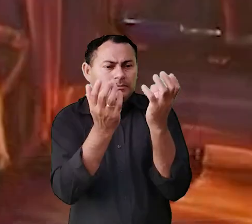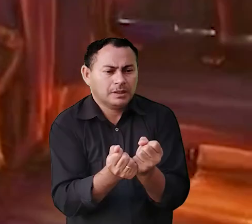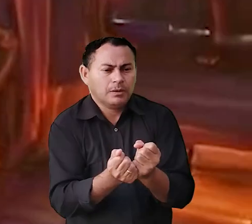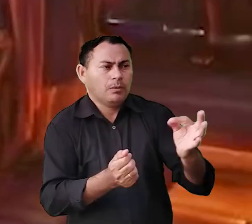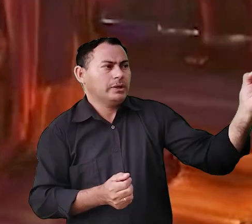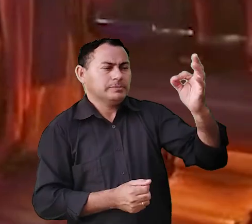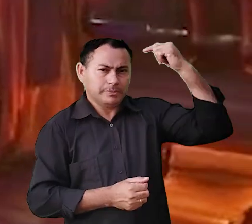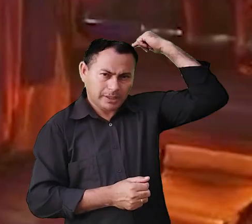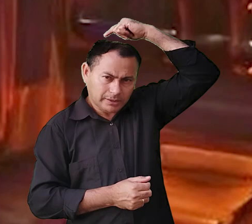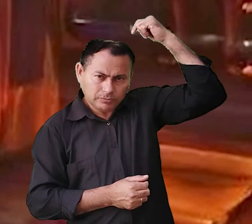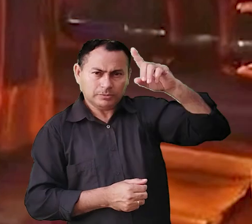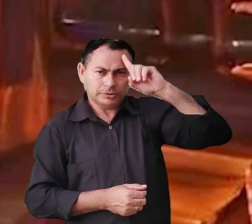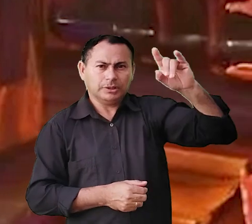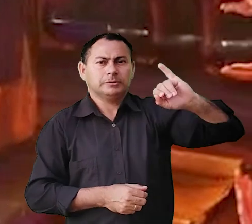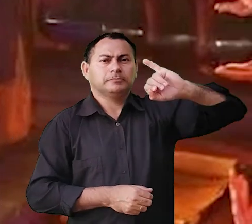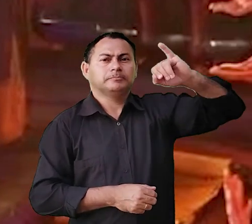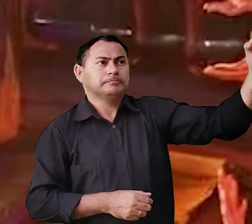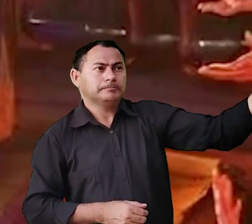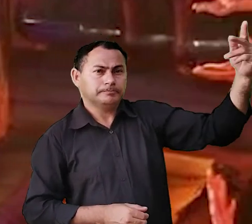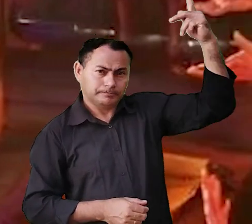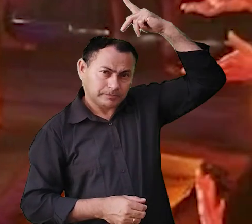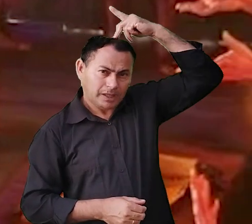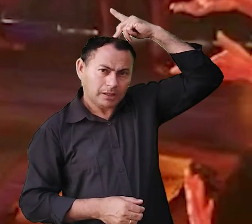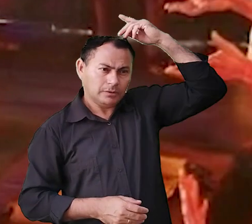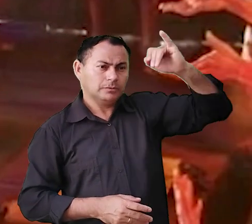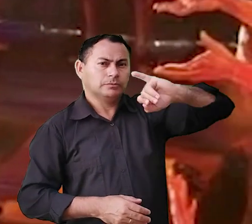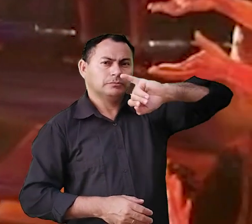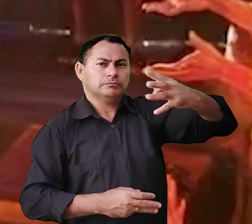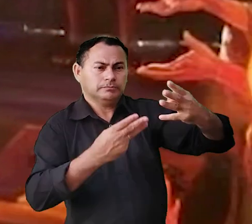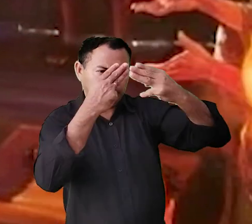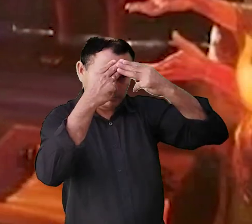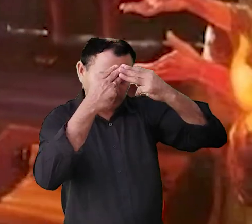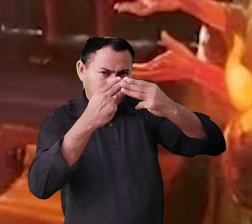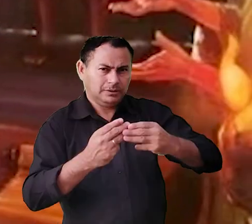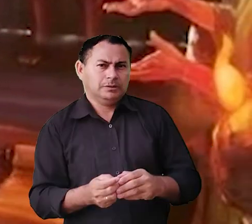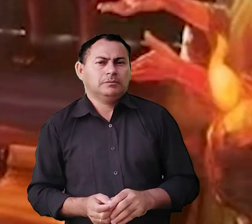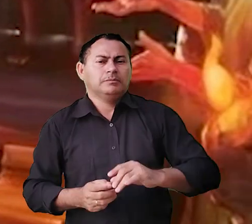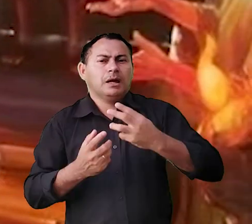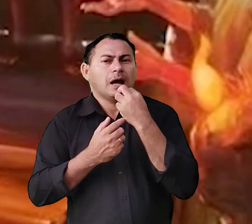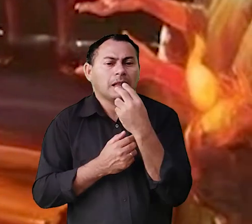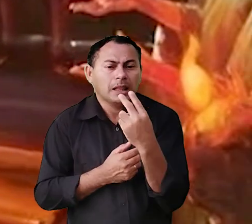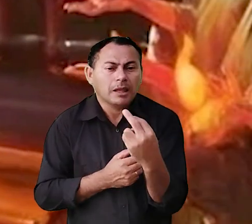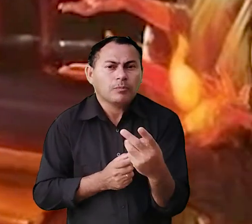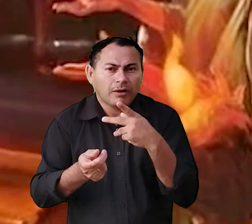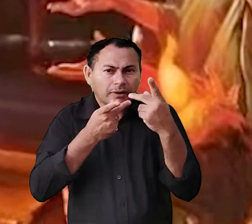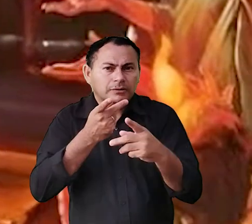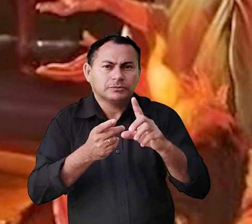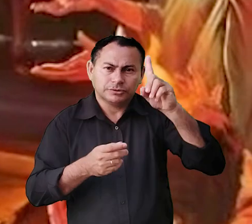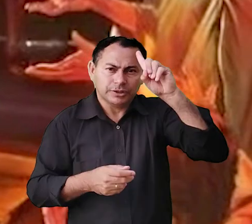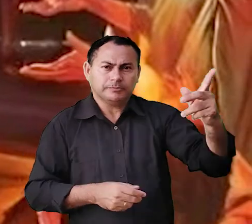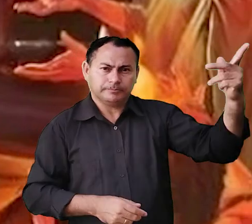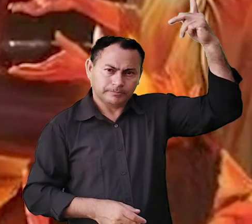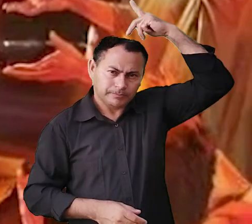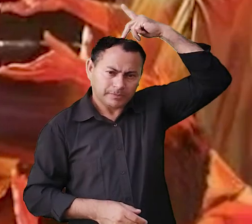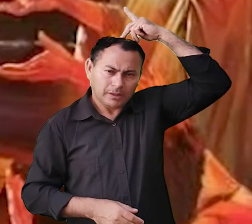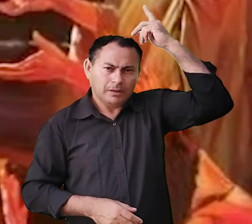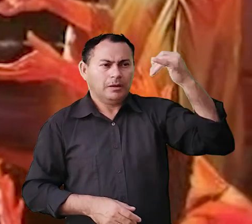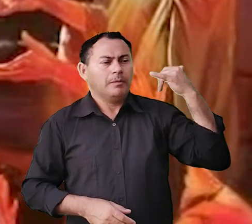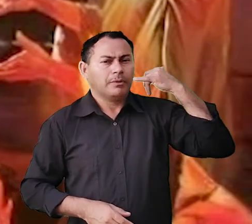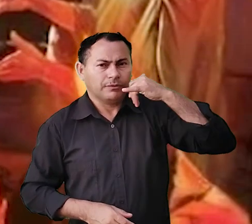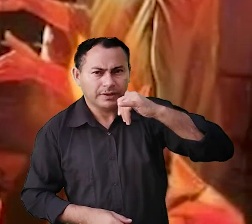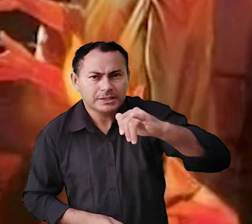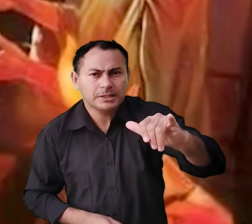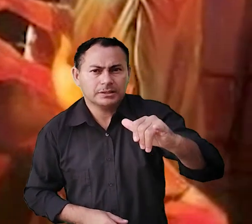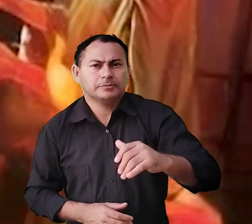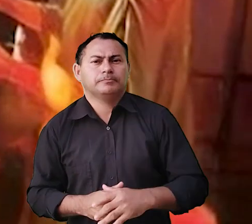que receberam o Espírito Santo no dia de Pentecostes eram judias. As línguas que foram faladas no dia do Pentecostes